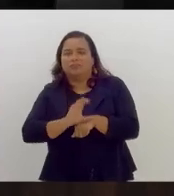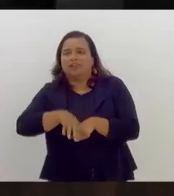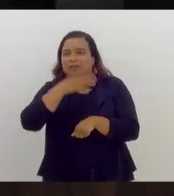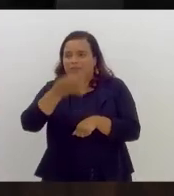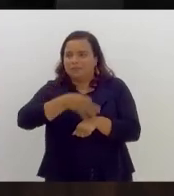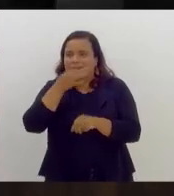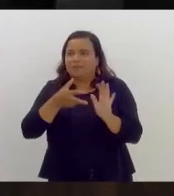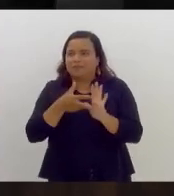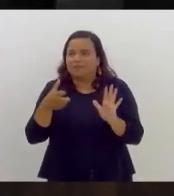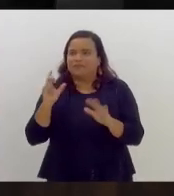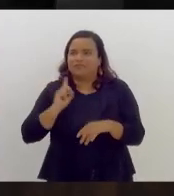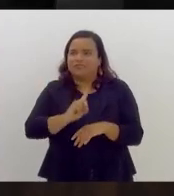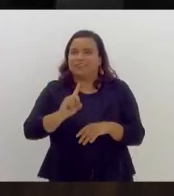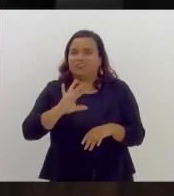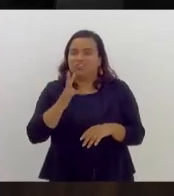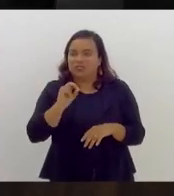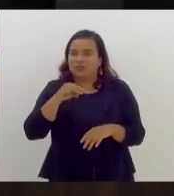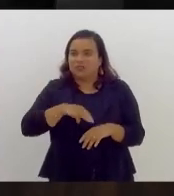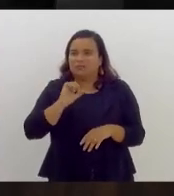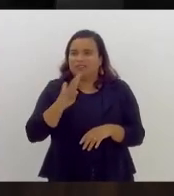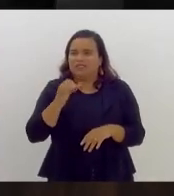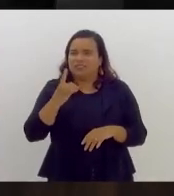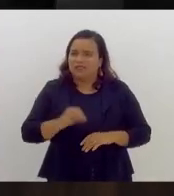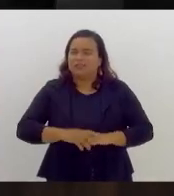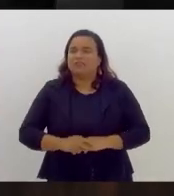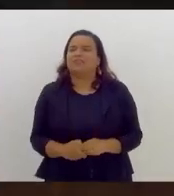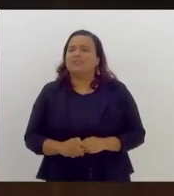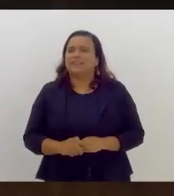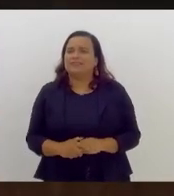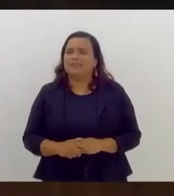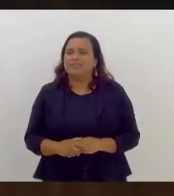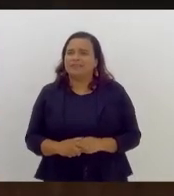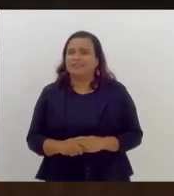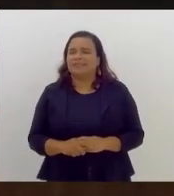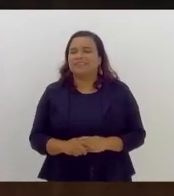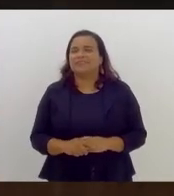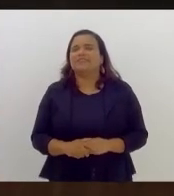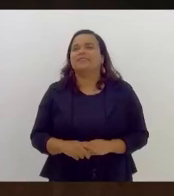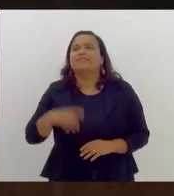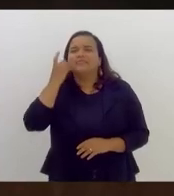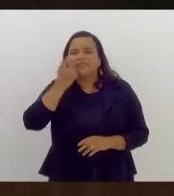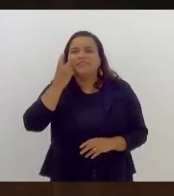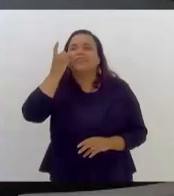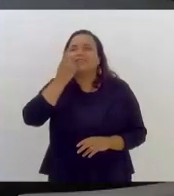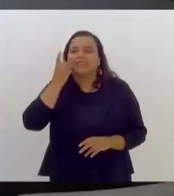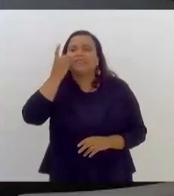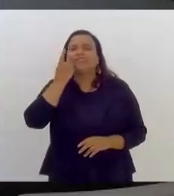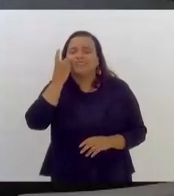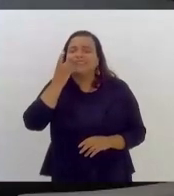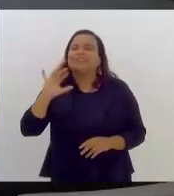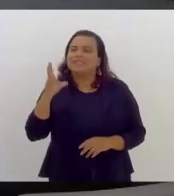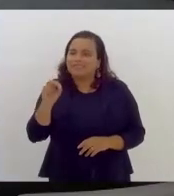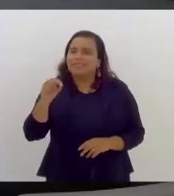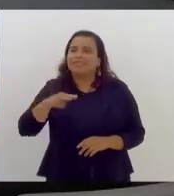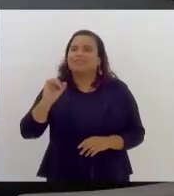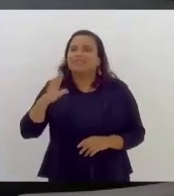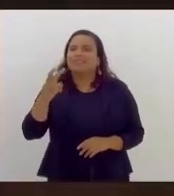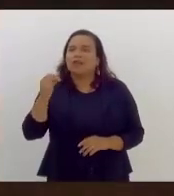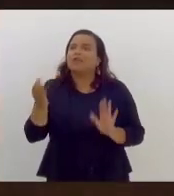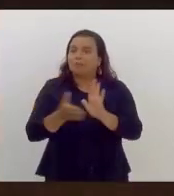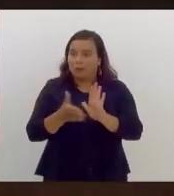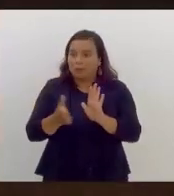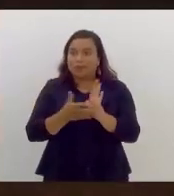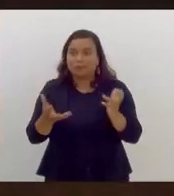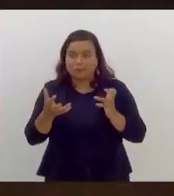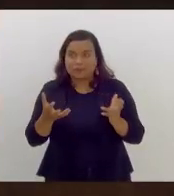Chico Machado. Posso fazer uma proposta, deputado Chico Machado? Eu ia fazer uma proposta. Desculpa. Olha só,